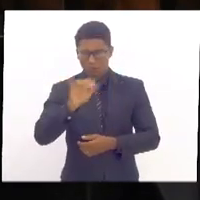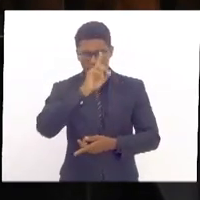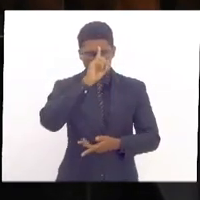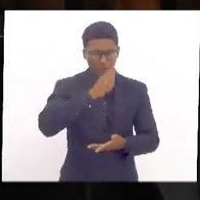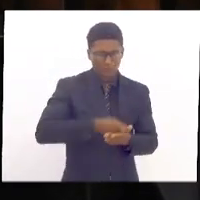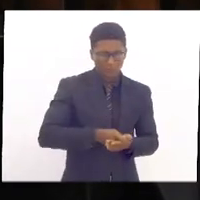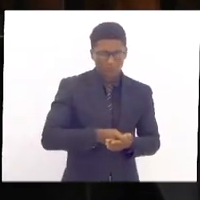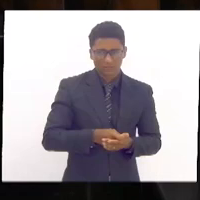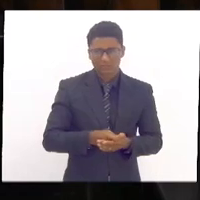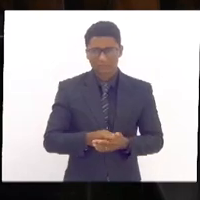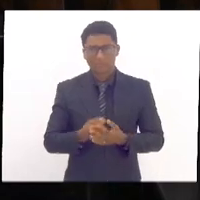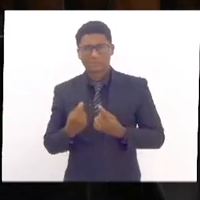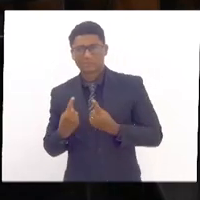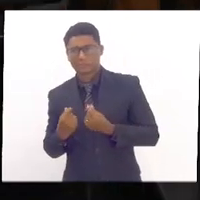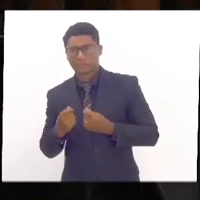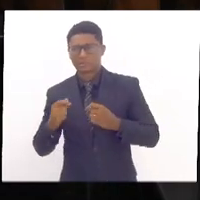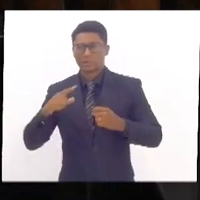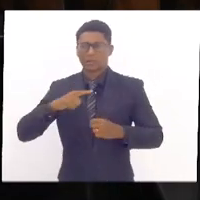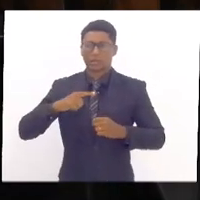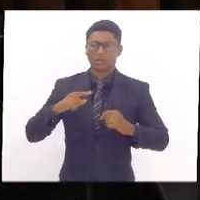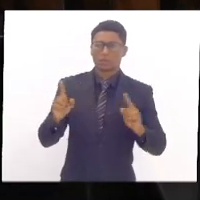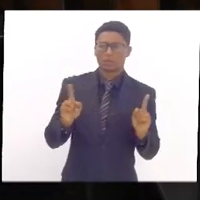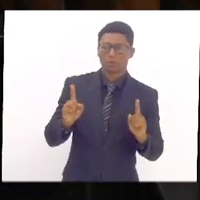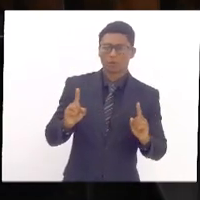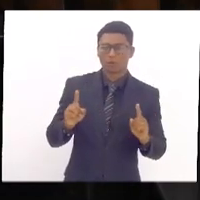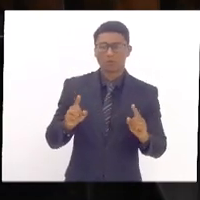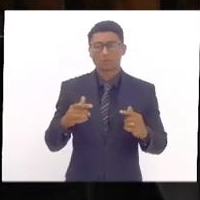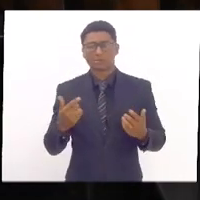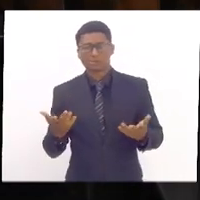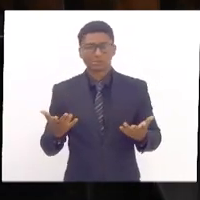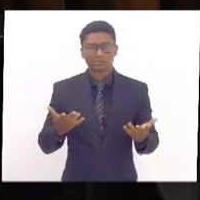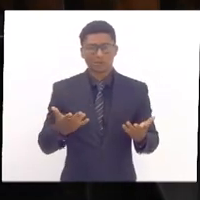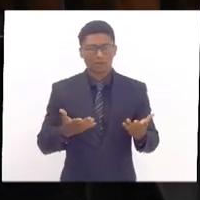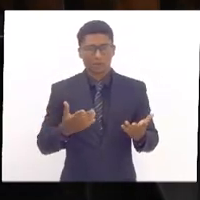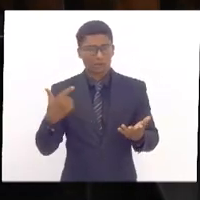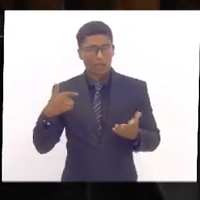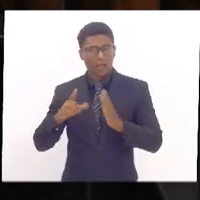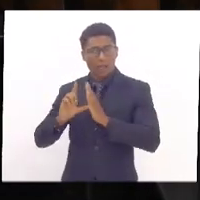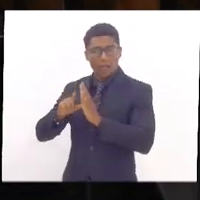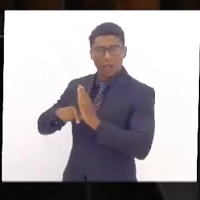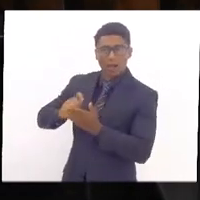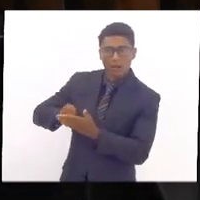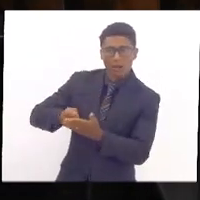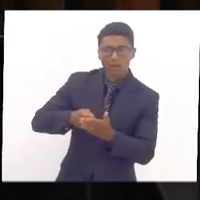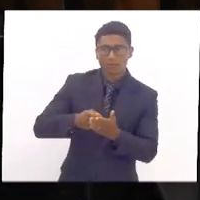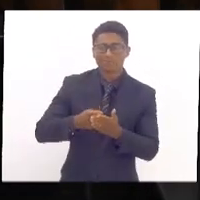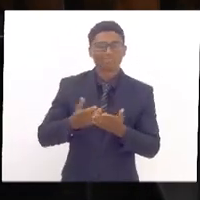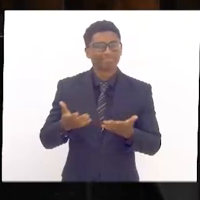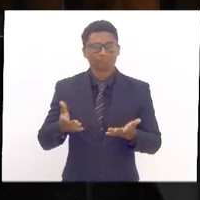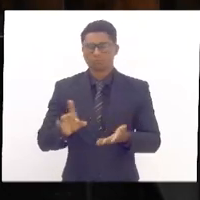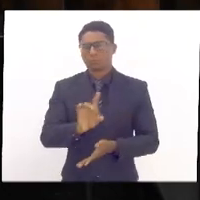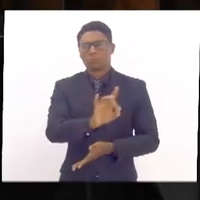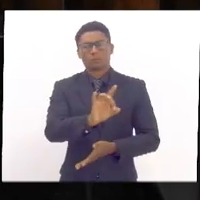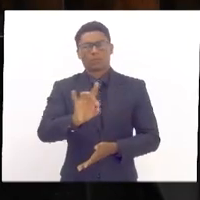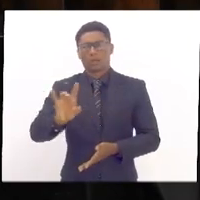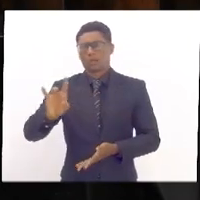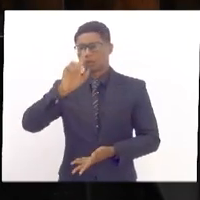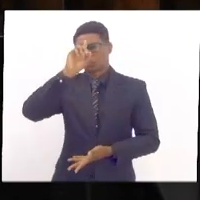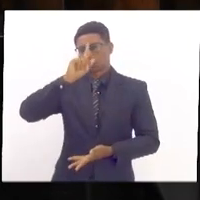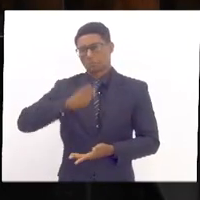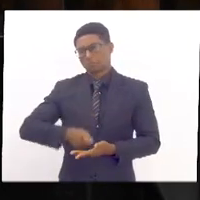pagar os atrasados que ele terá que suplementar, é com o bolso de cada um. E a verificação se